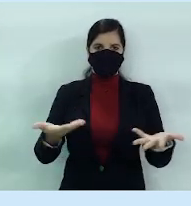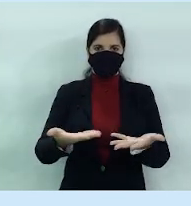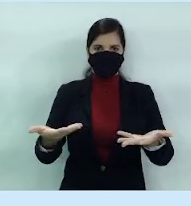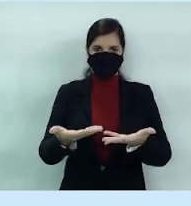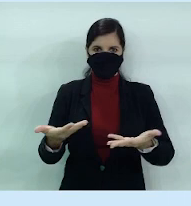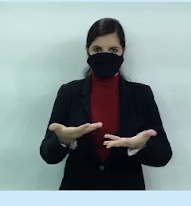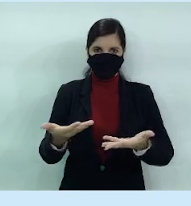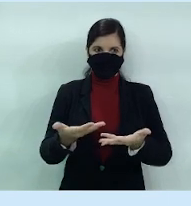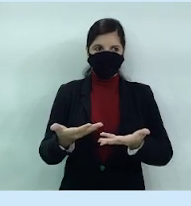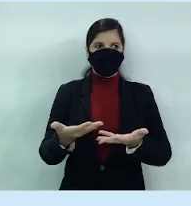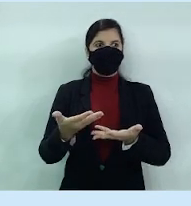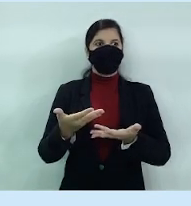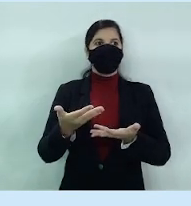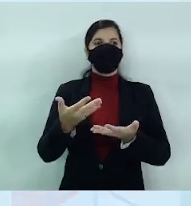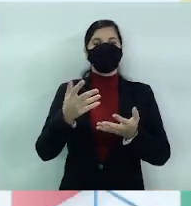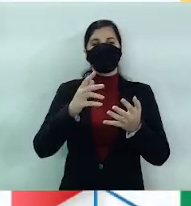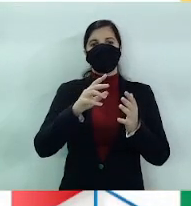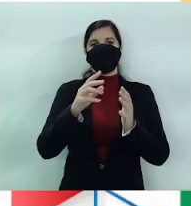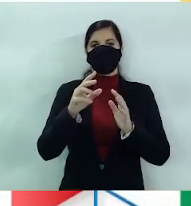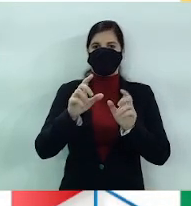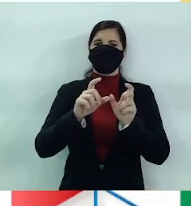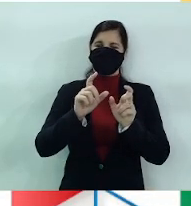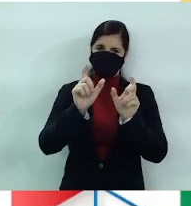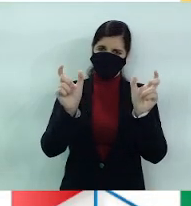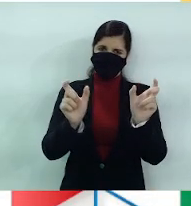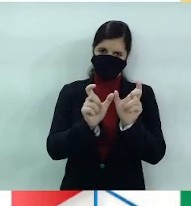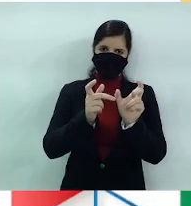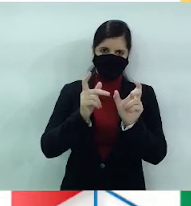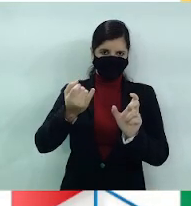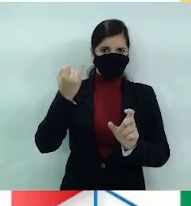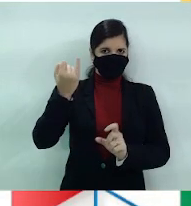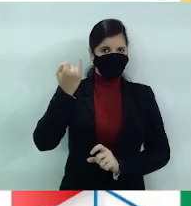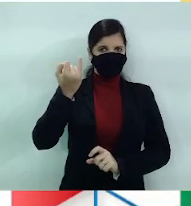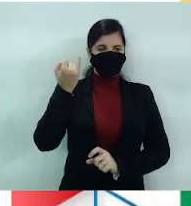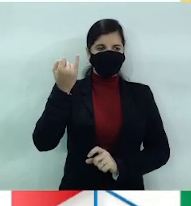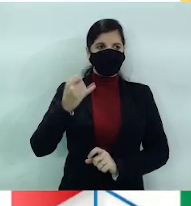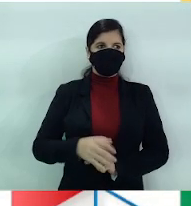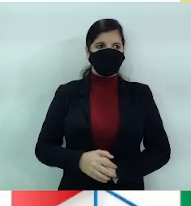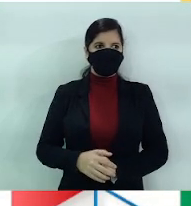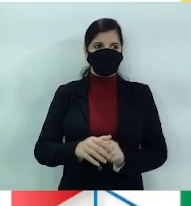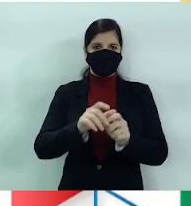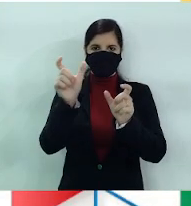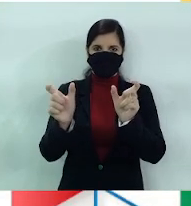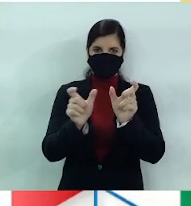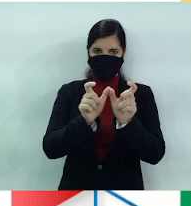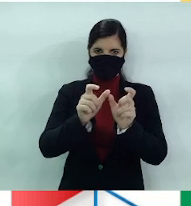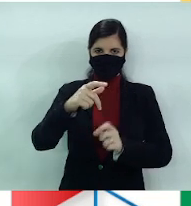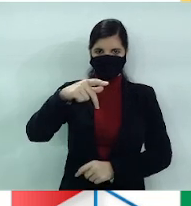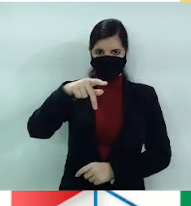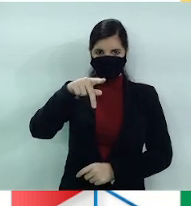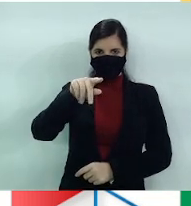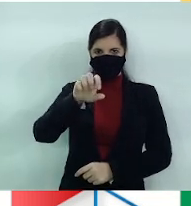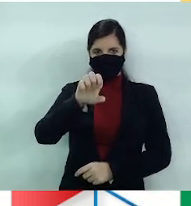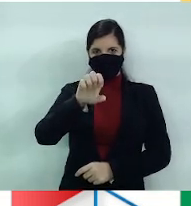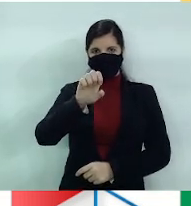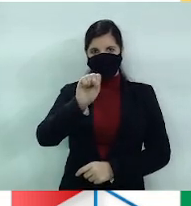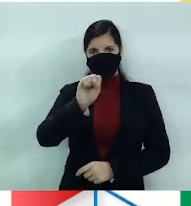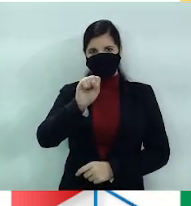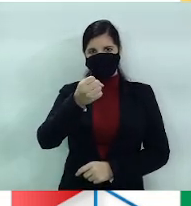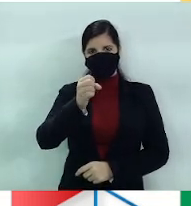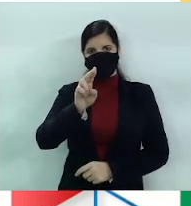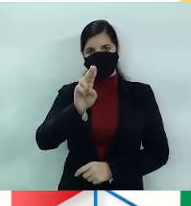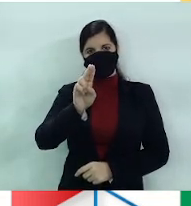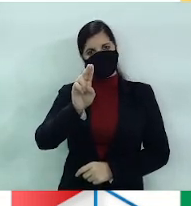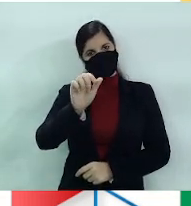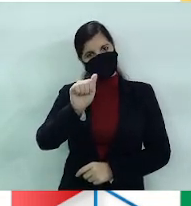hoje, começando com um termo muito importante, que é o termo da persuasão. Vamos ver aí na